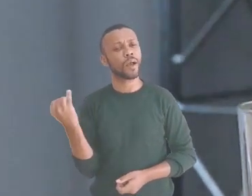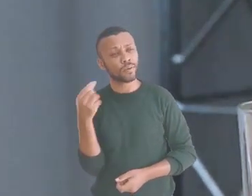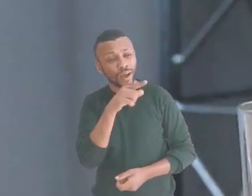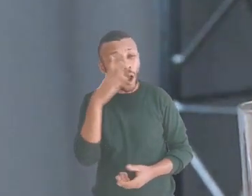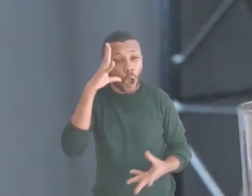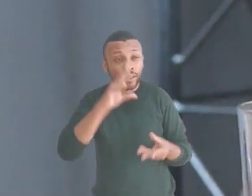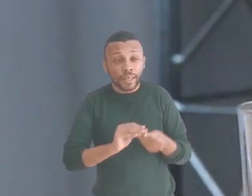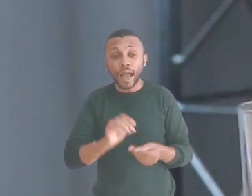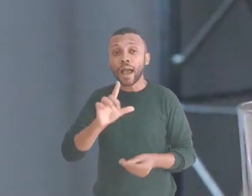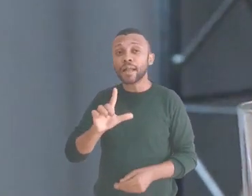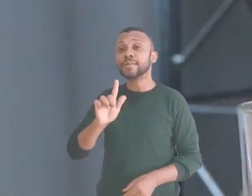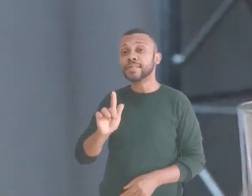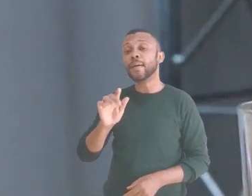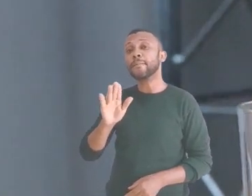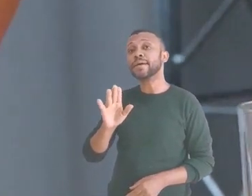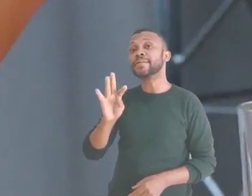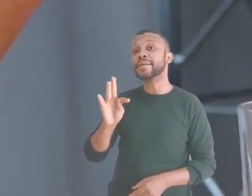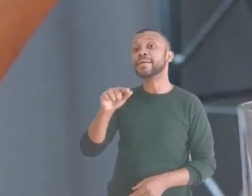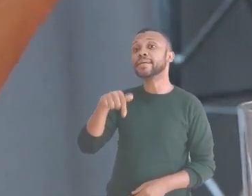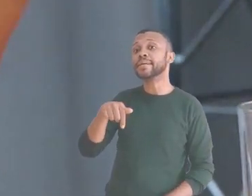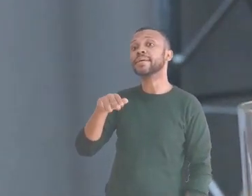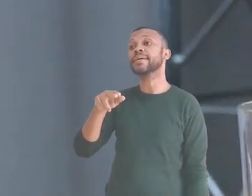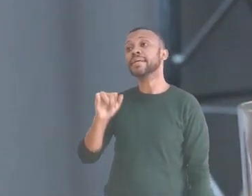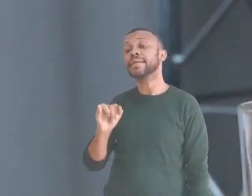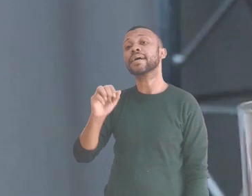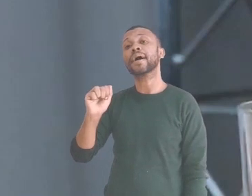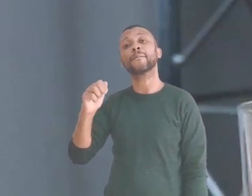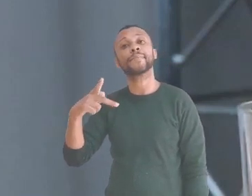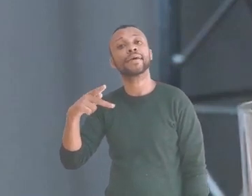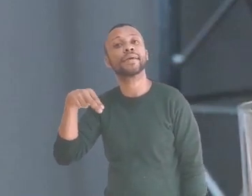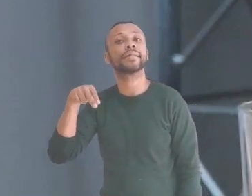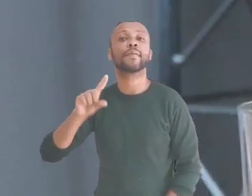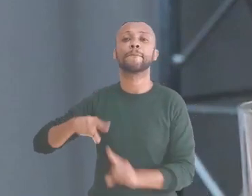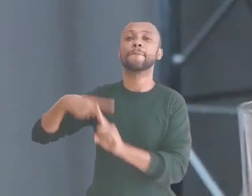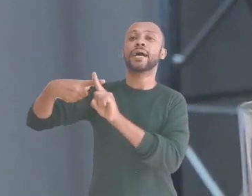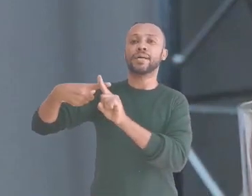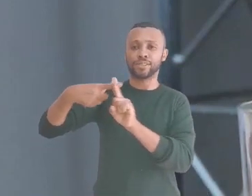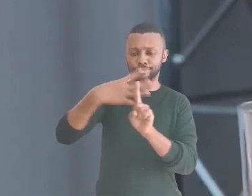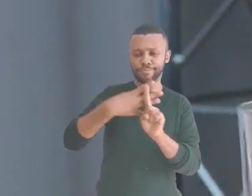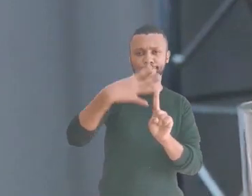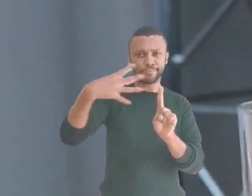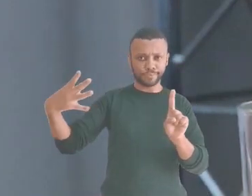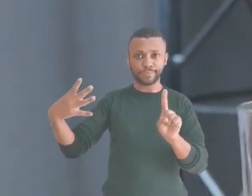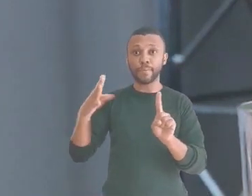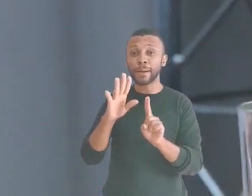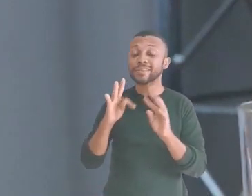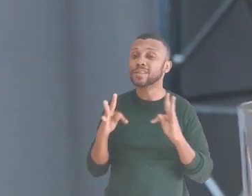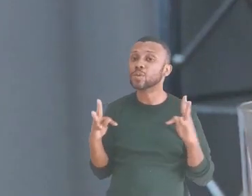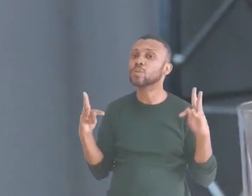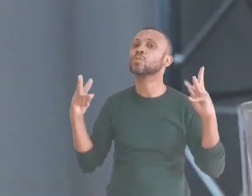tá? LGBTQIAPN+. Exatamente. Eu decorei. Mas tem que ser respeitada para todos.